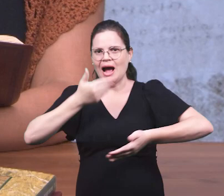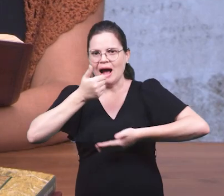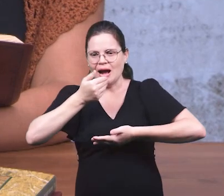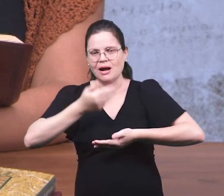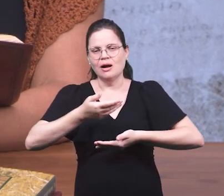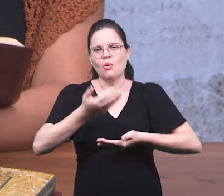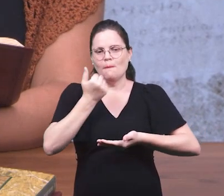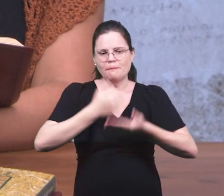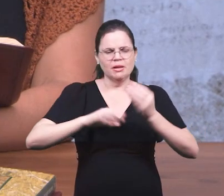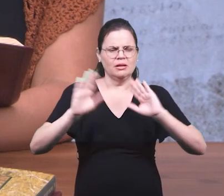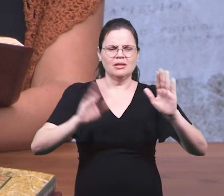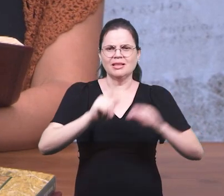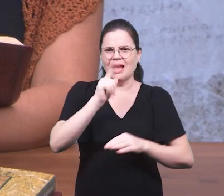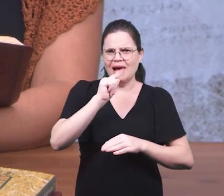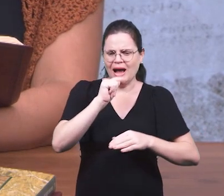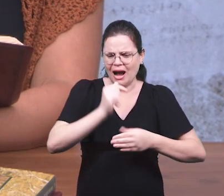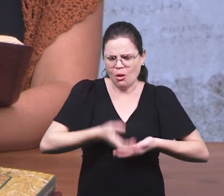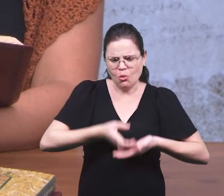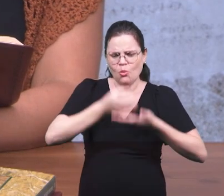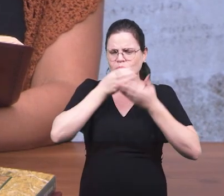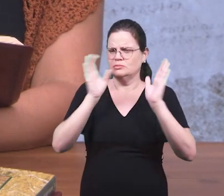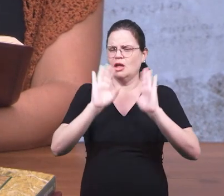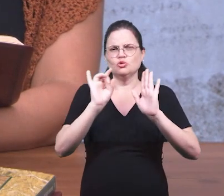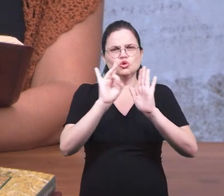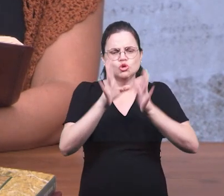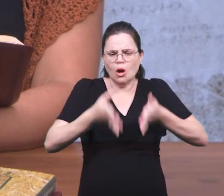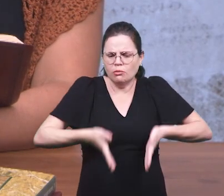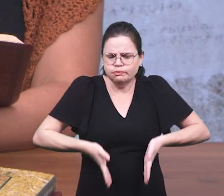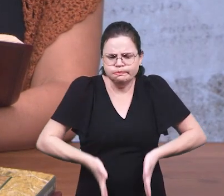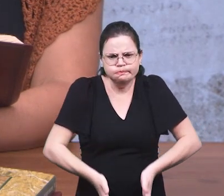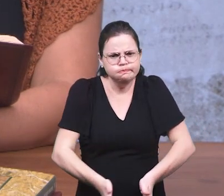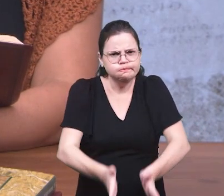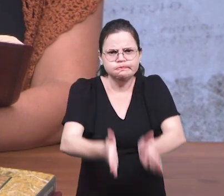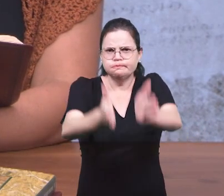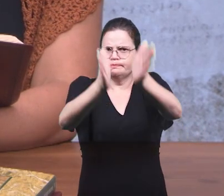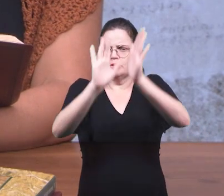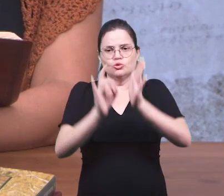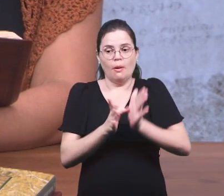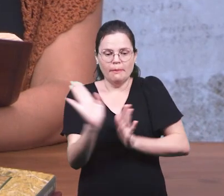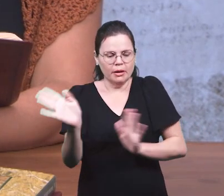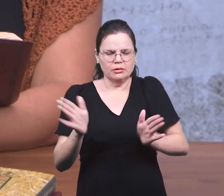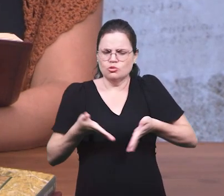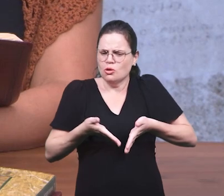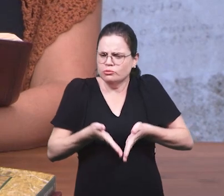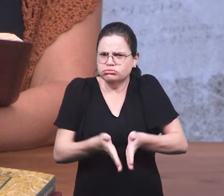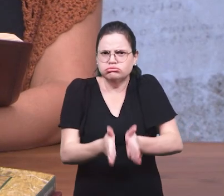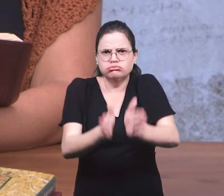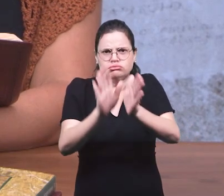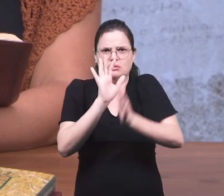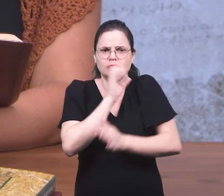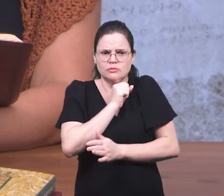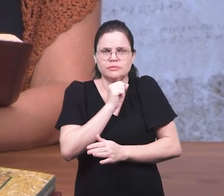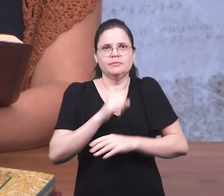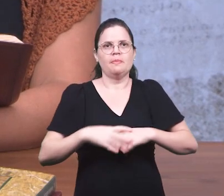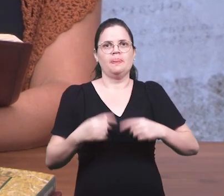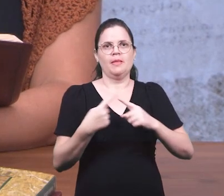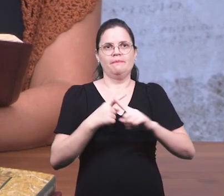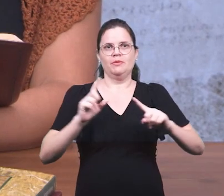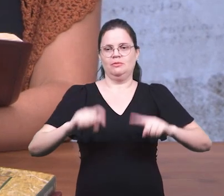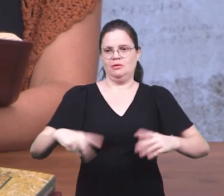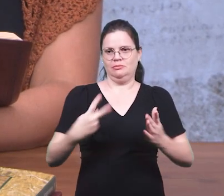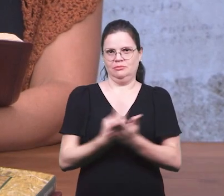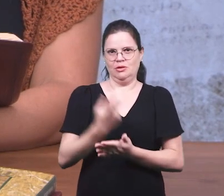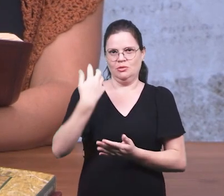beberemos, iremos pela estrada real até que passemos aos teus termos. Porém Seom